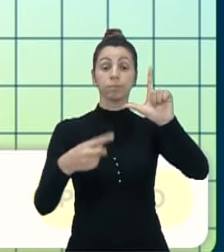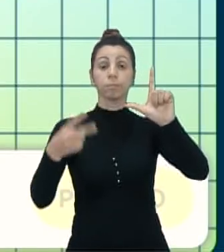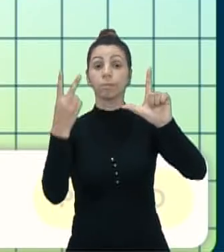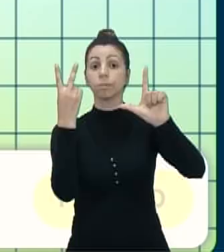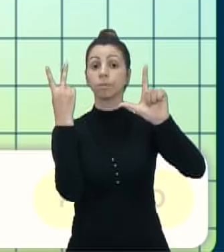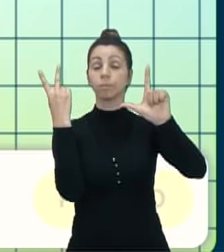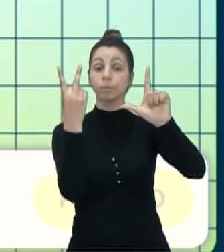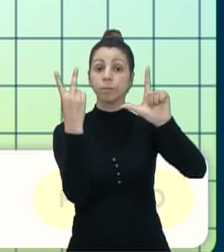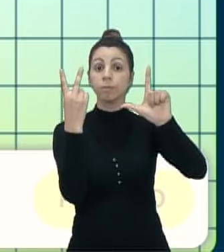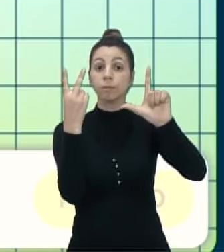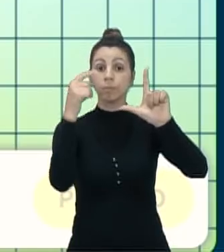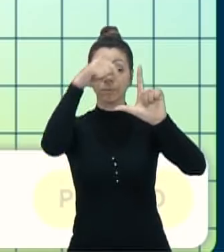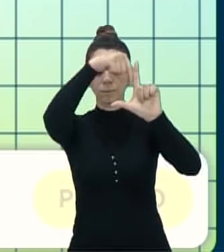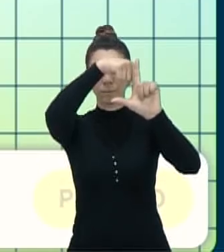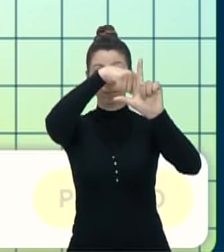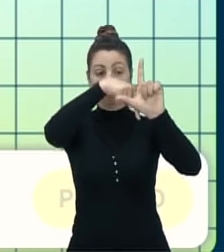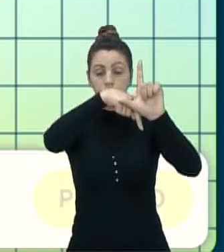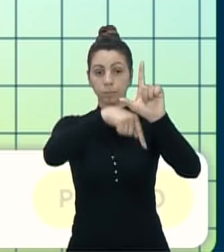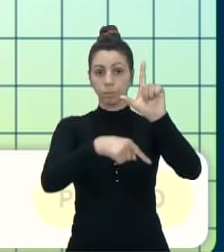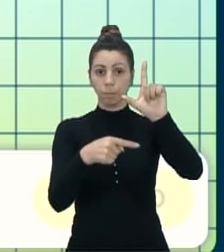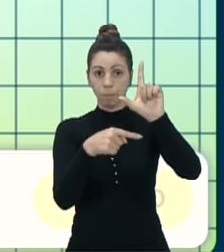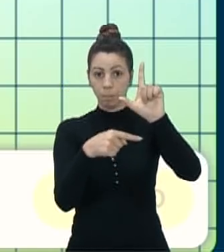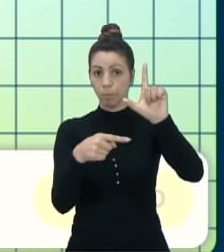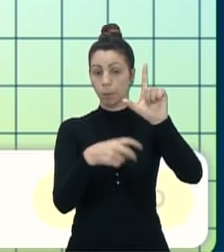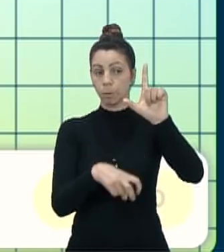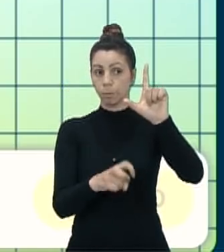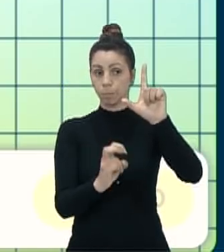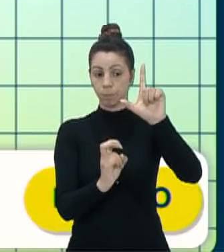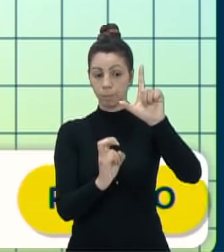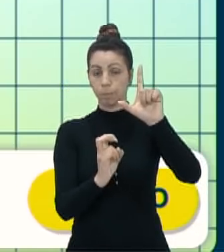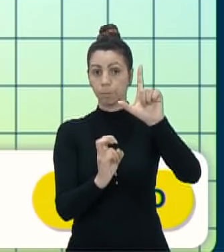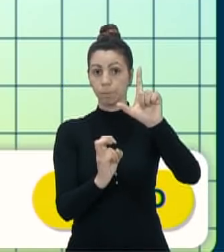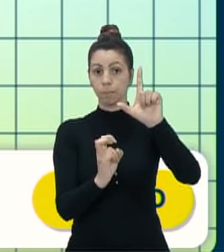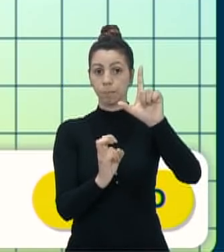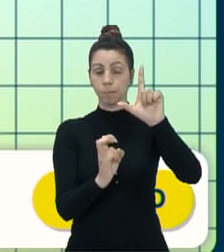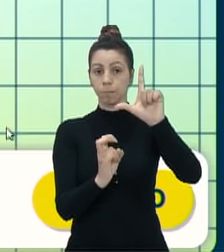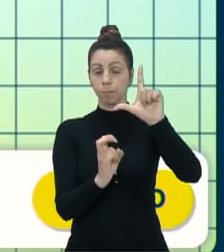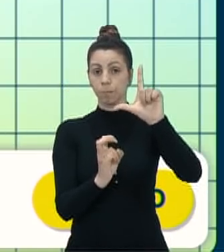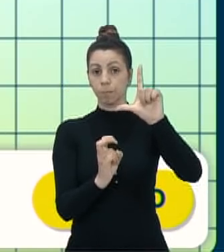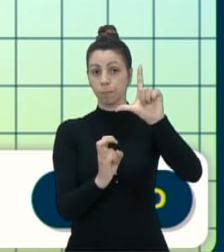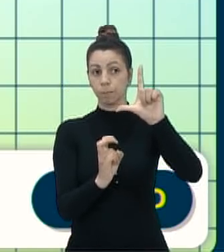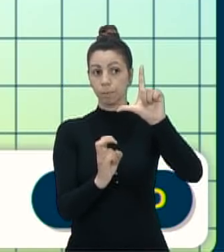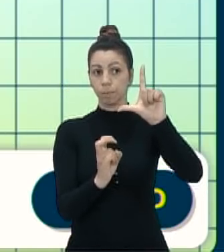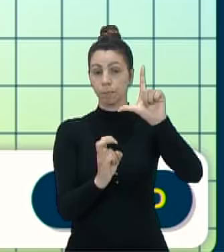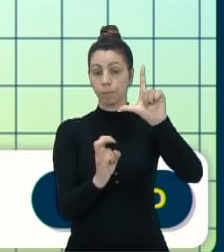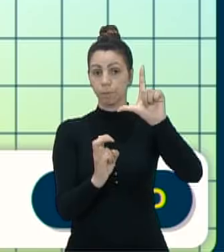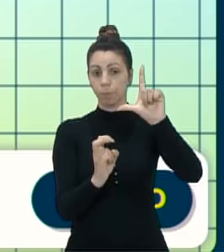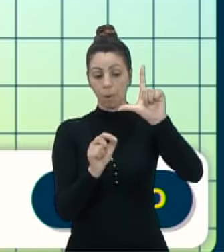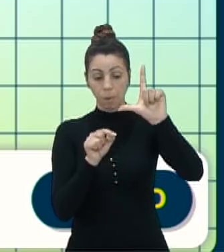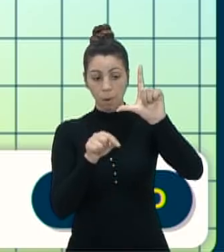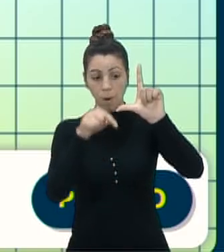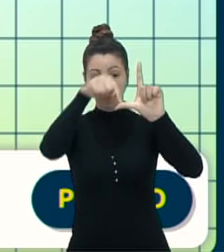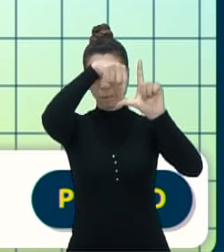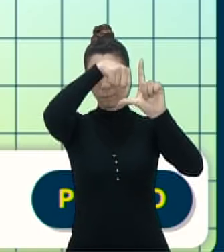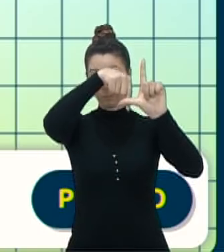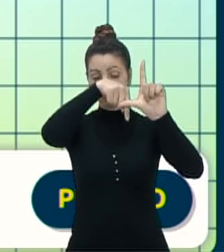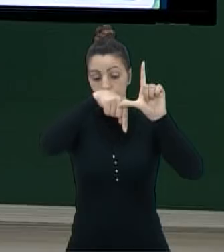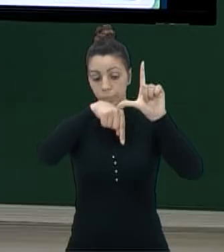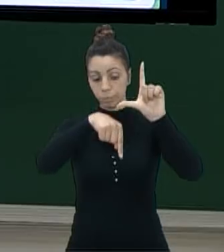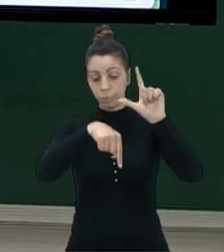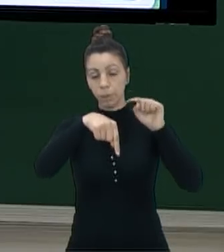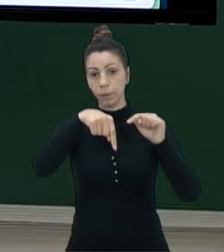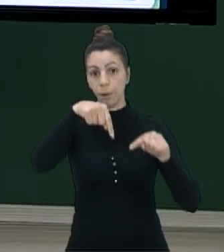segundo, -5. -5 do Y. Mais um ponto preenchido. Veja que ele